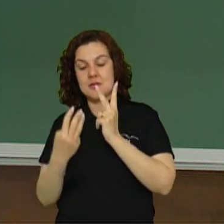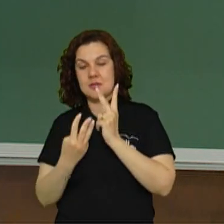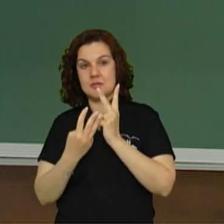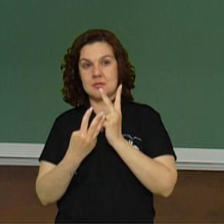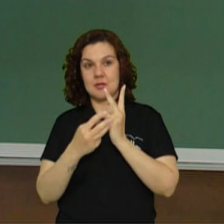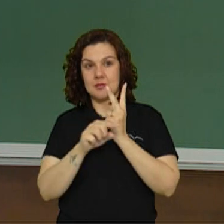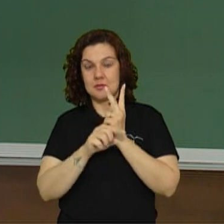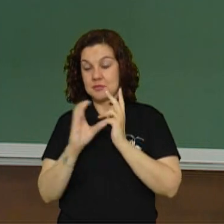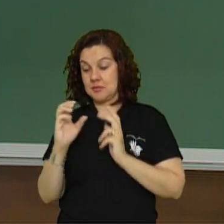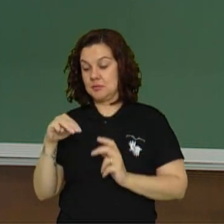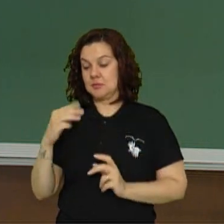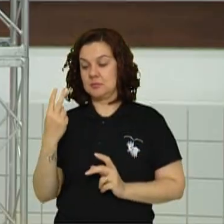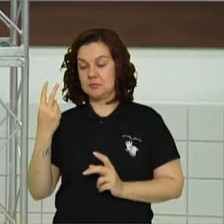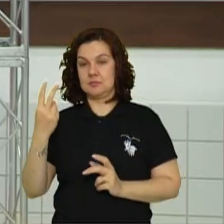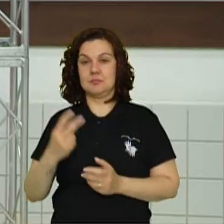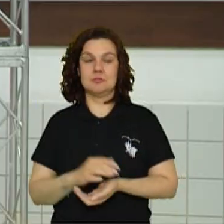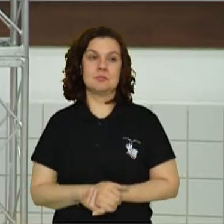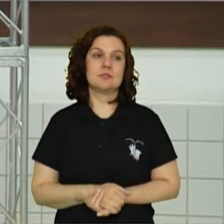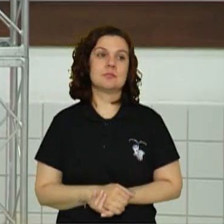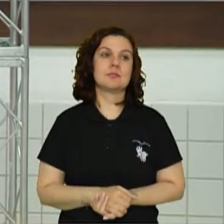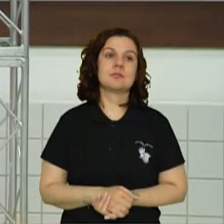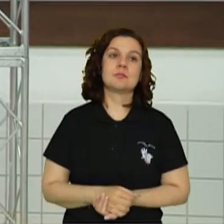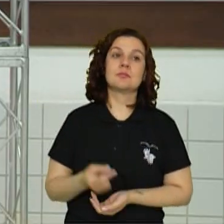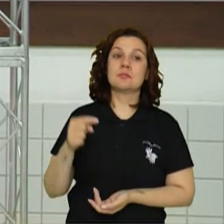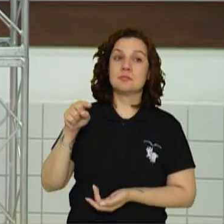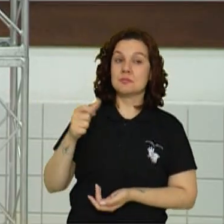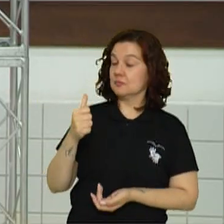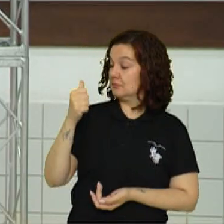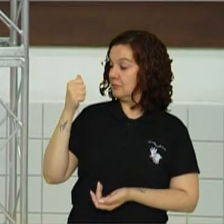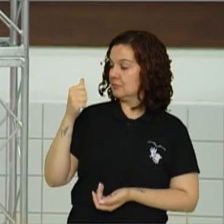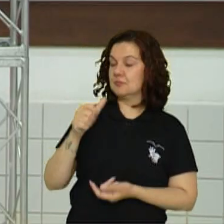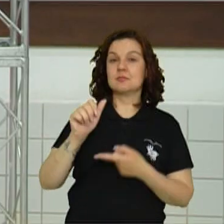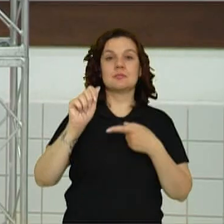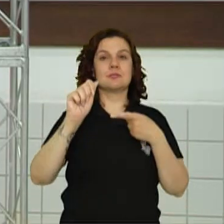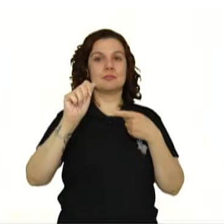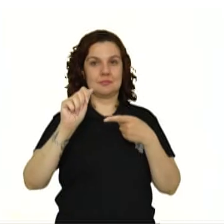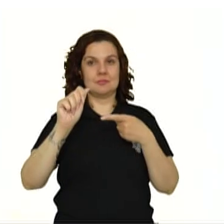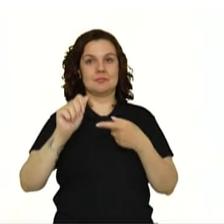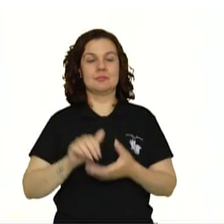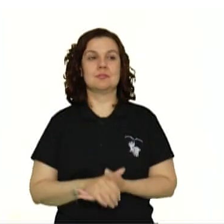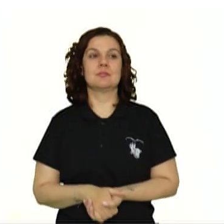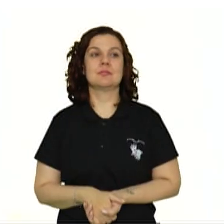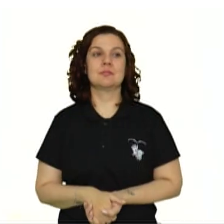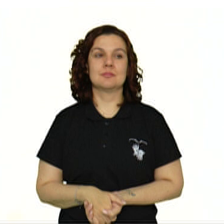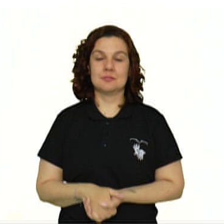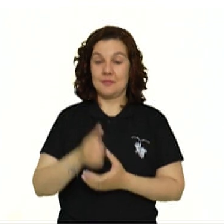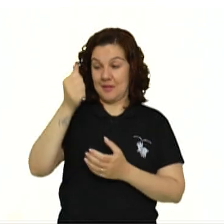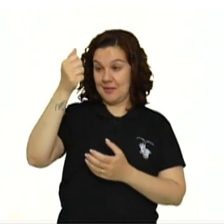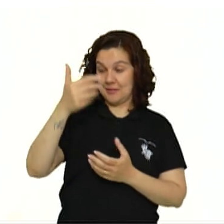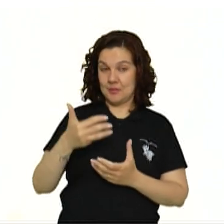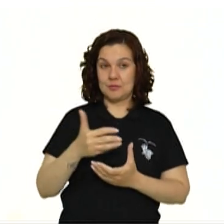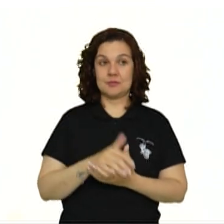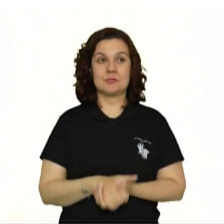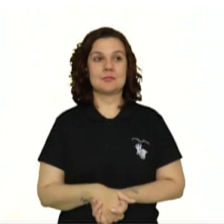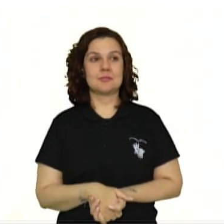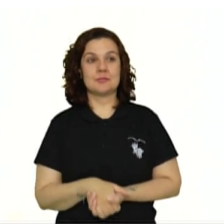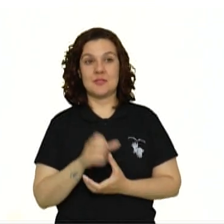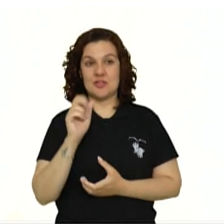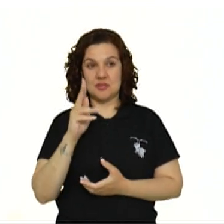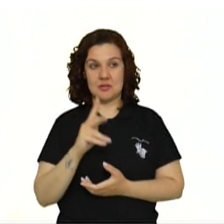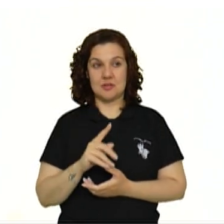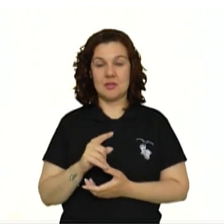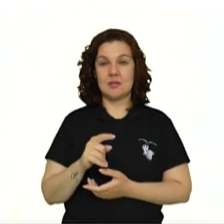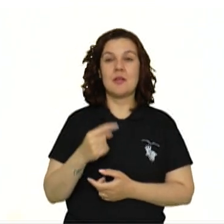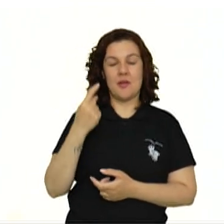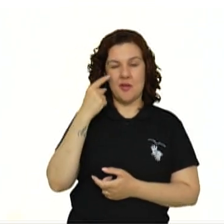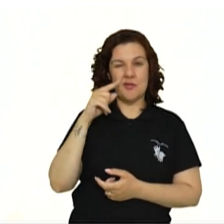3 centímetros quadrados. E isso você encontra lá na letra A das alternativas, certo? Pelo menos